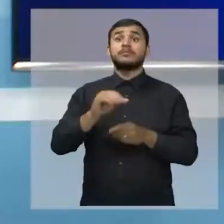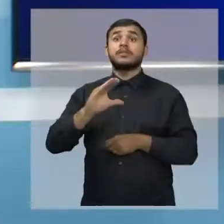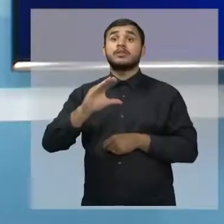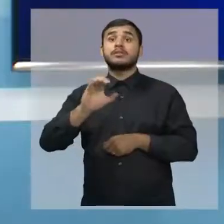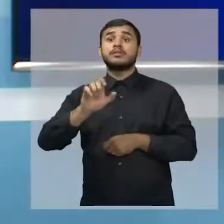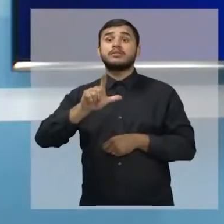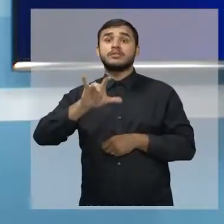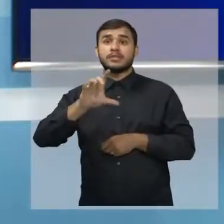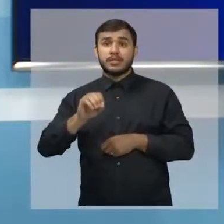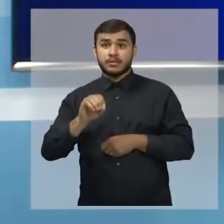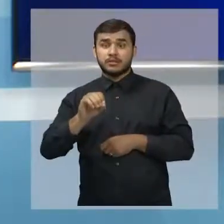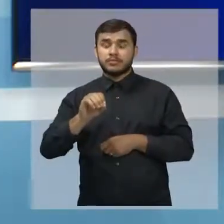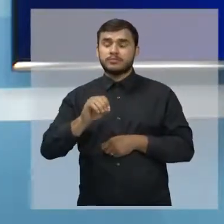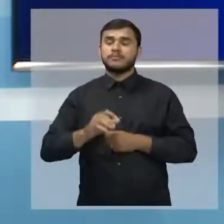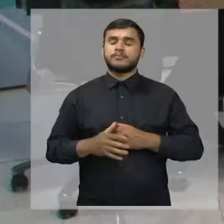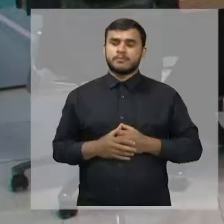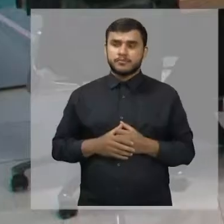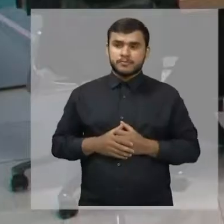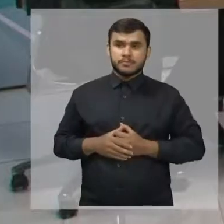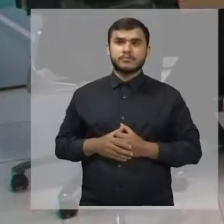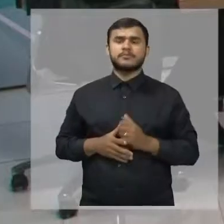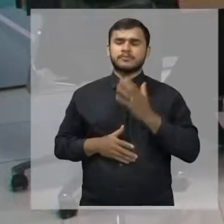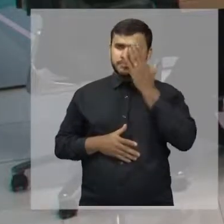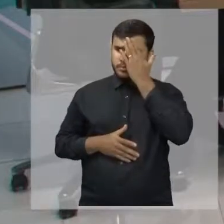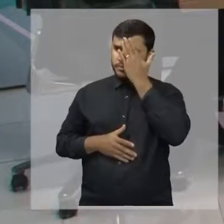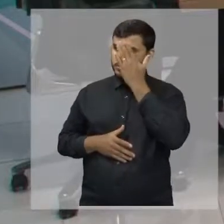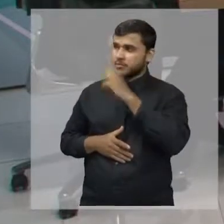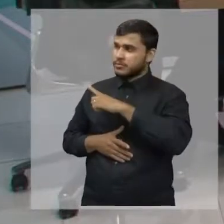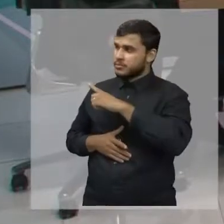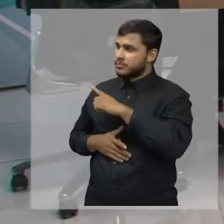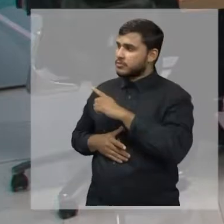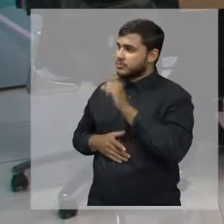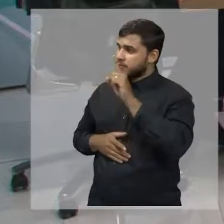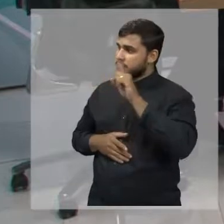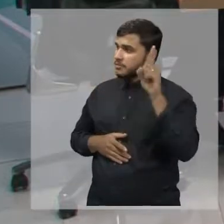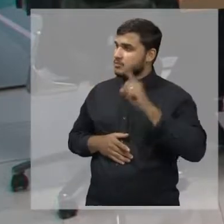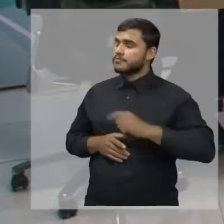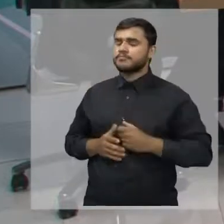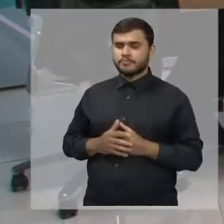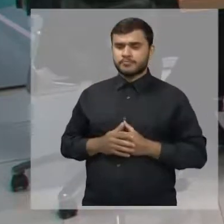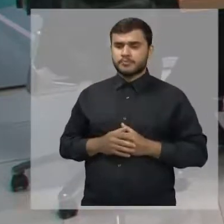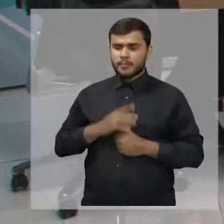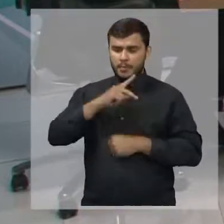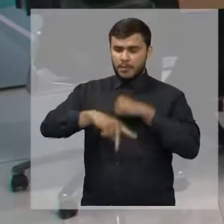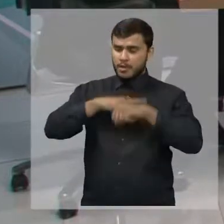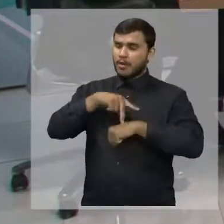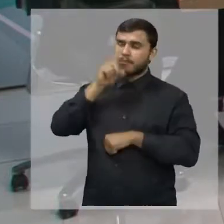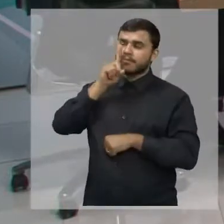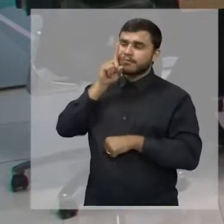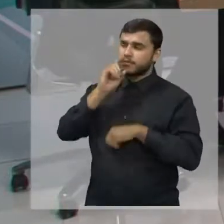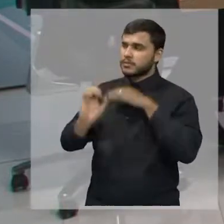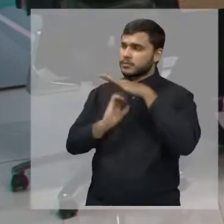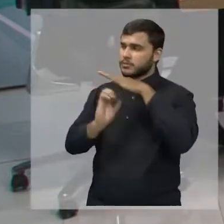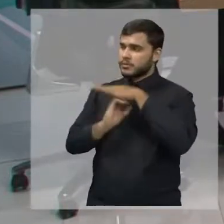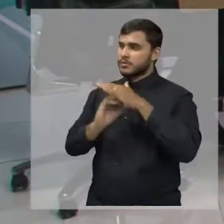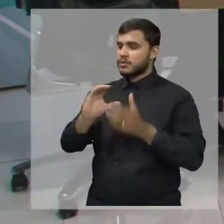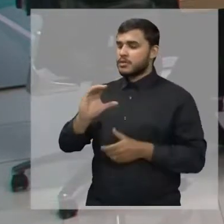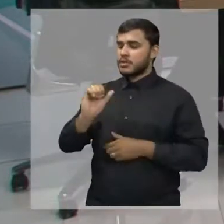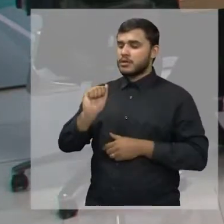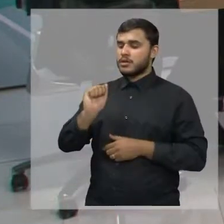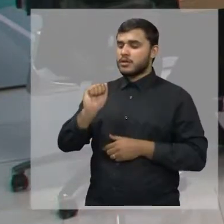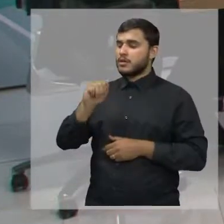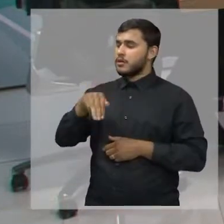pega uma experiência dessa Cambridge Analytica, que é uma empresa é uma empresa americana, inglesa, que ela faz o quê?